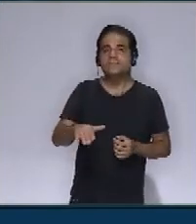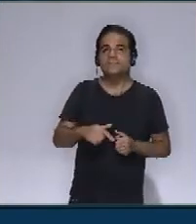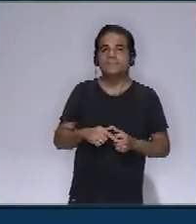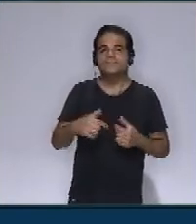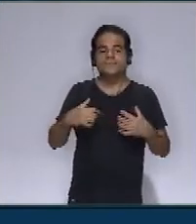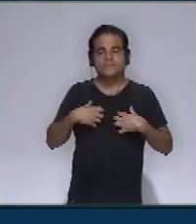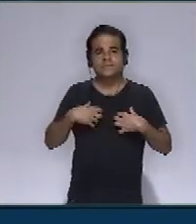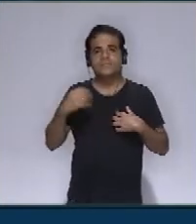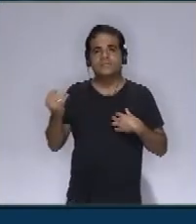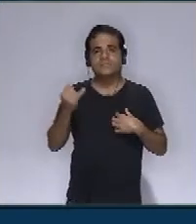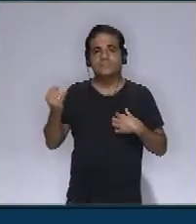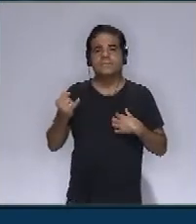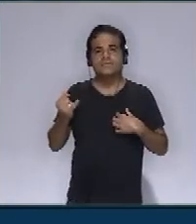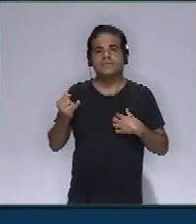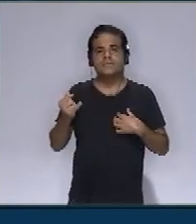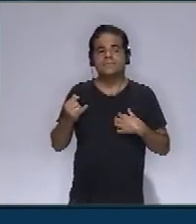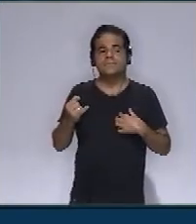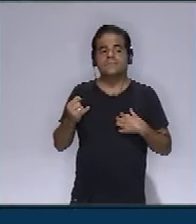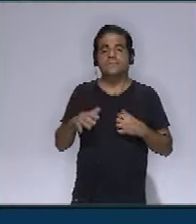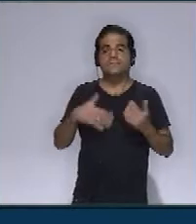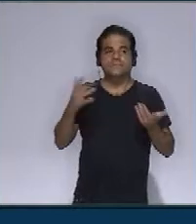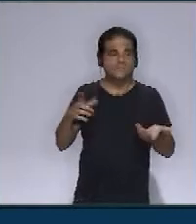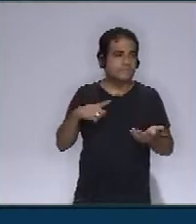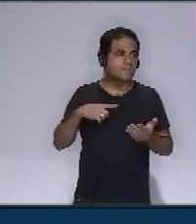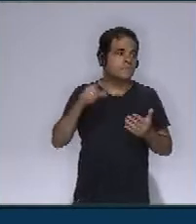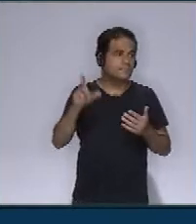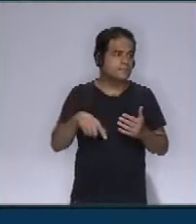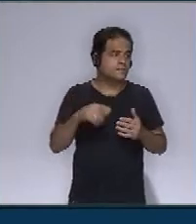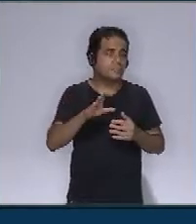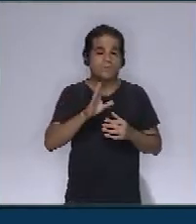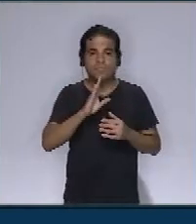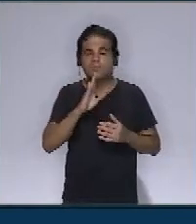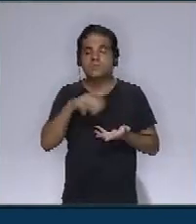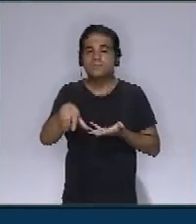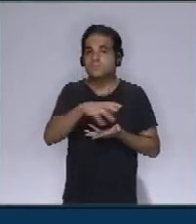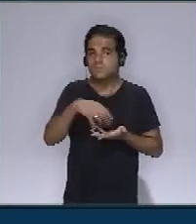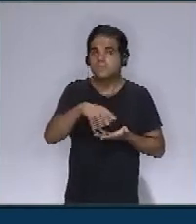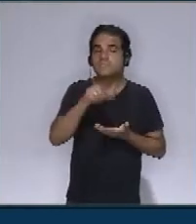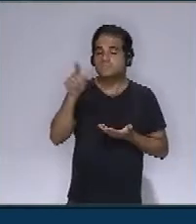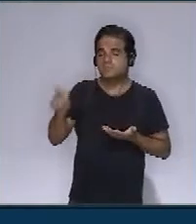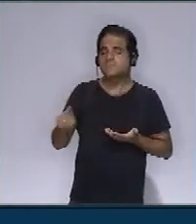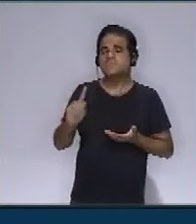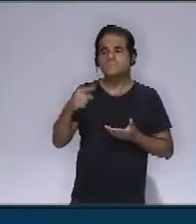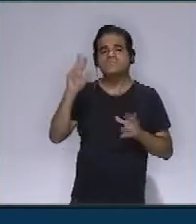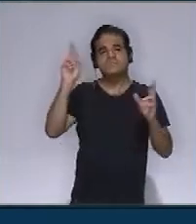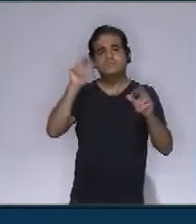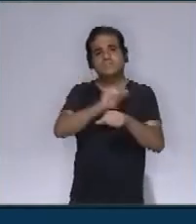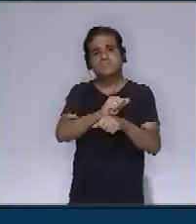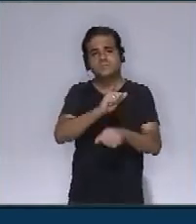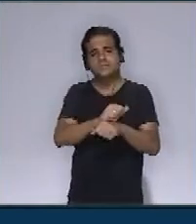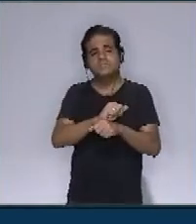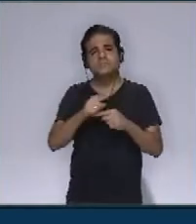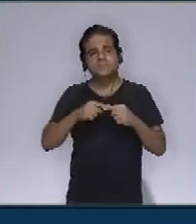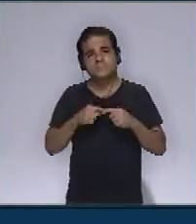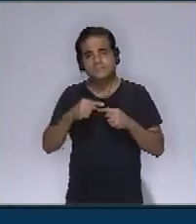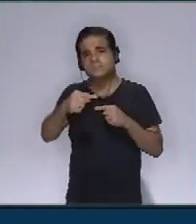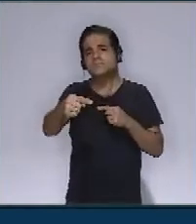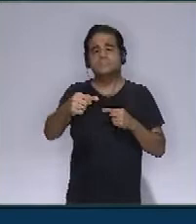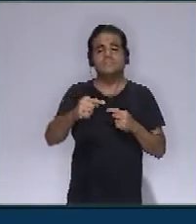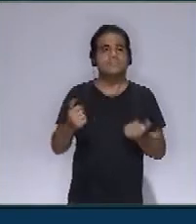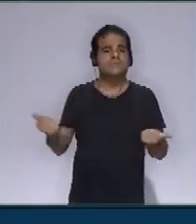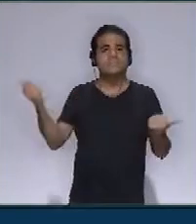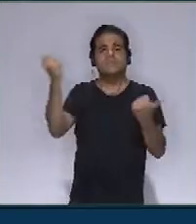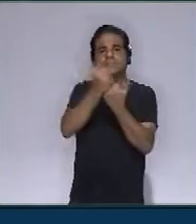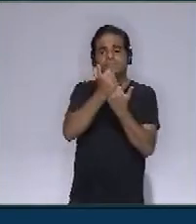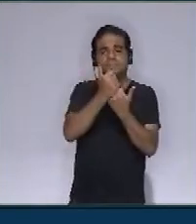mais importante da aprendizagem. Então, há que ter muito investimento nessa área. E depois, claro, que ter um seguimento com a